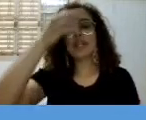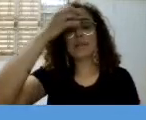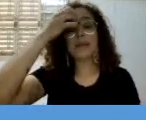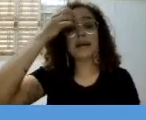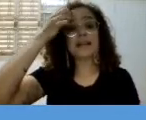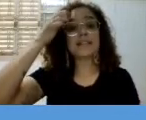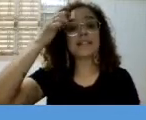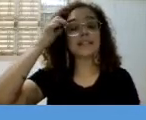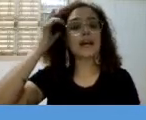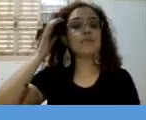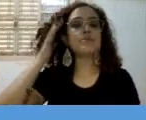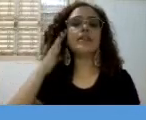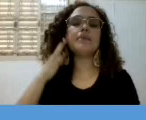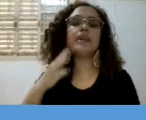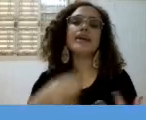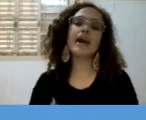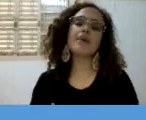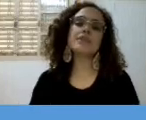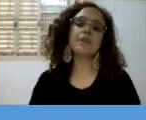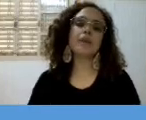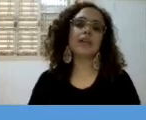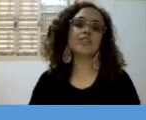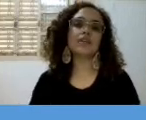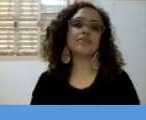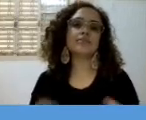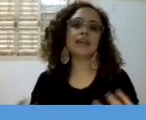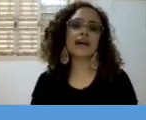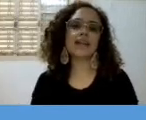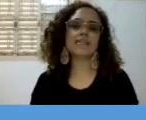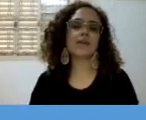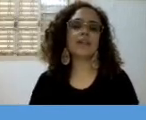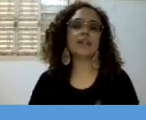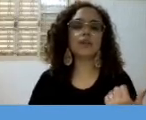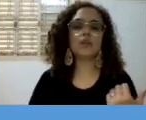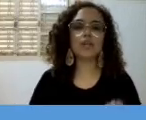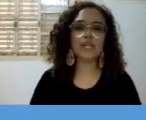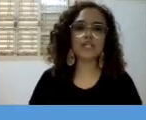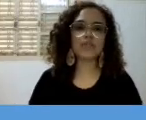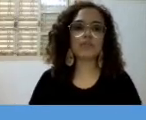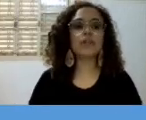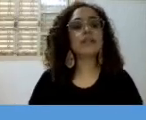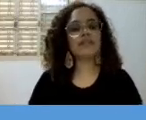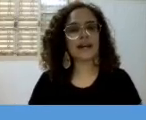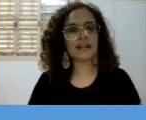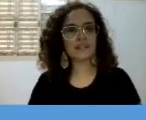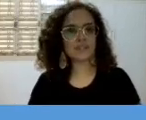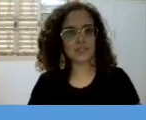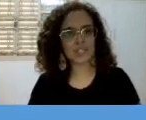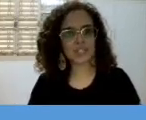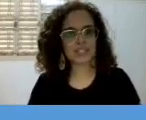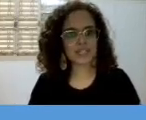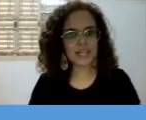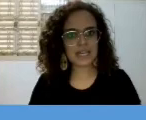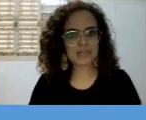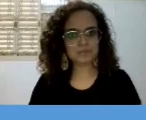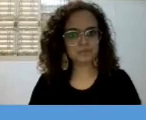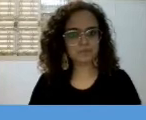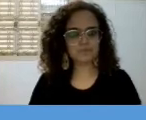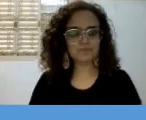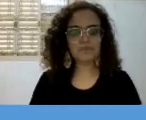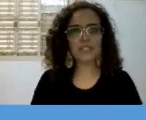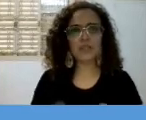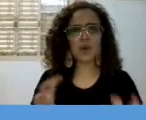nossa quadrinha, para acrescentarmos e brincarmos também de cantar essa quadrinha no ritmo da cantiga da